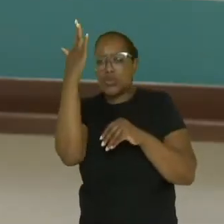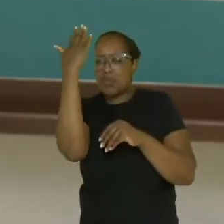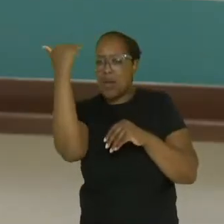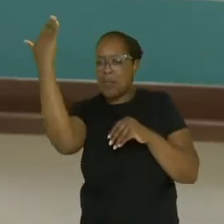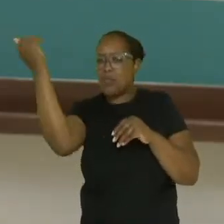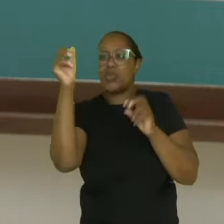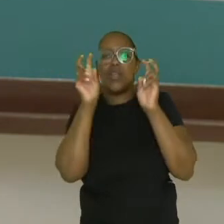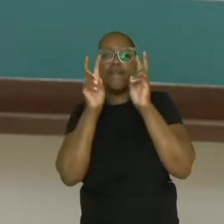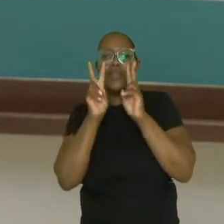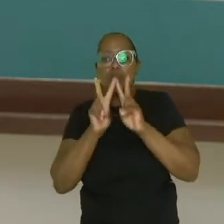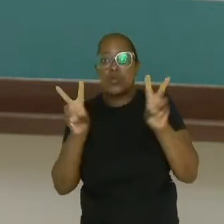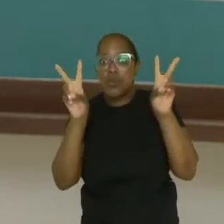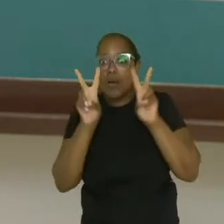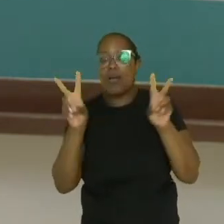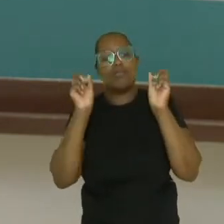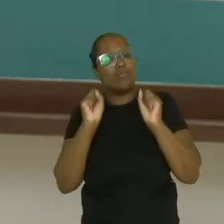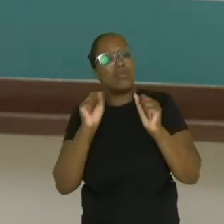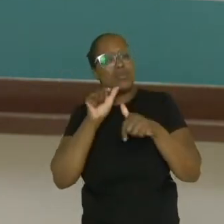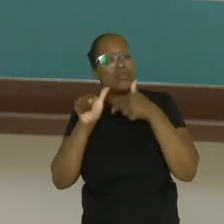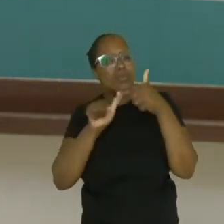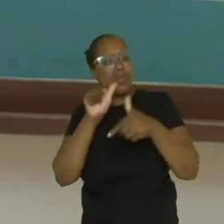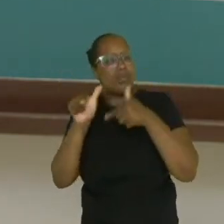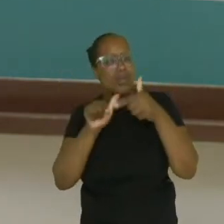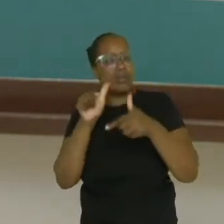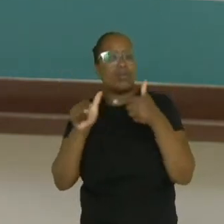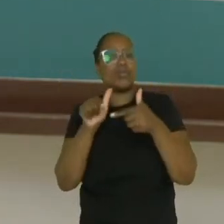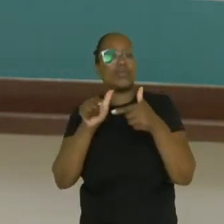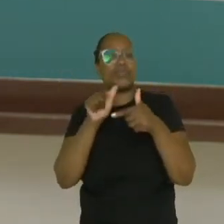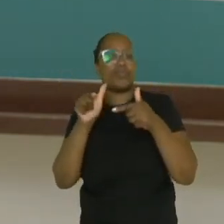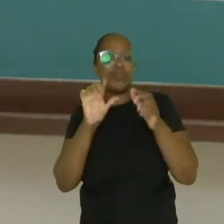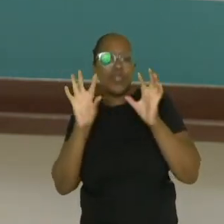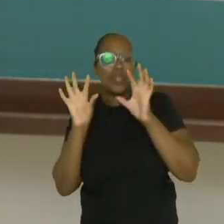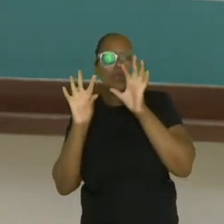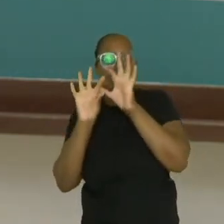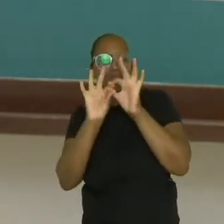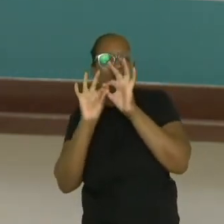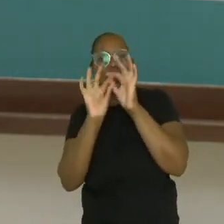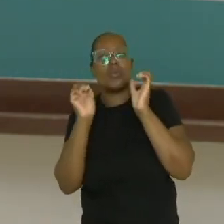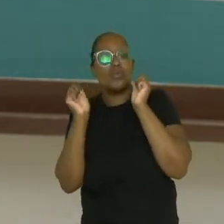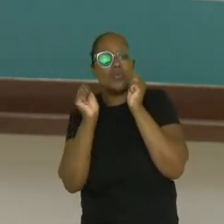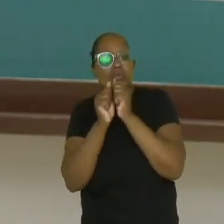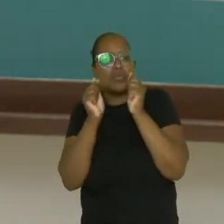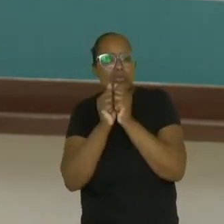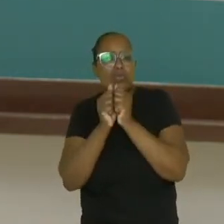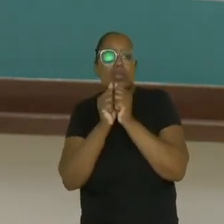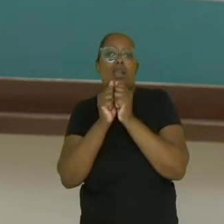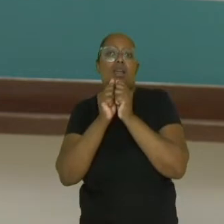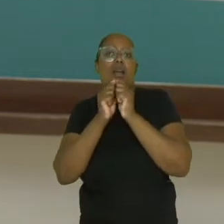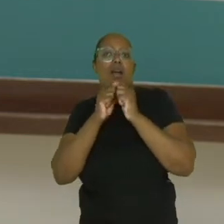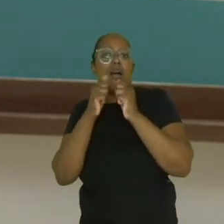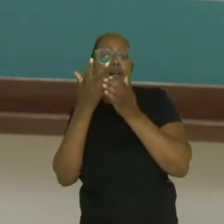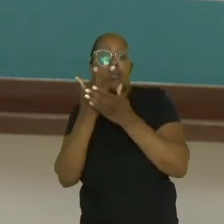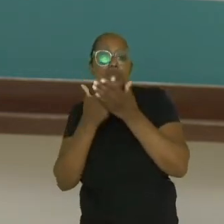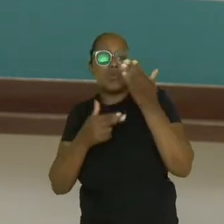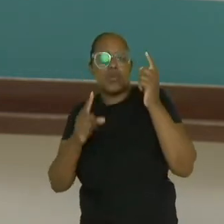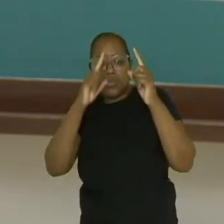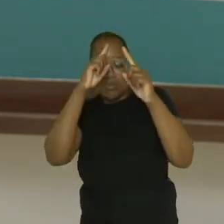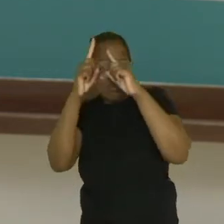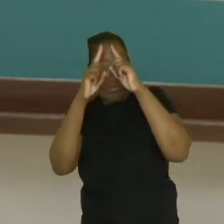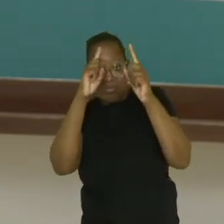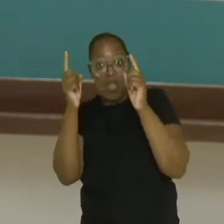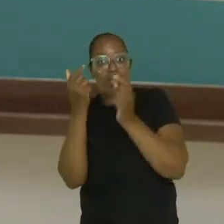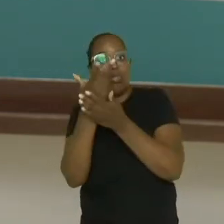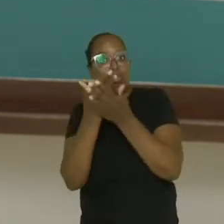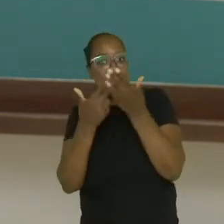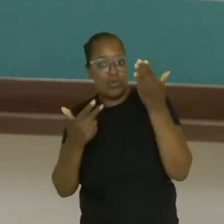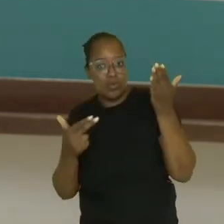pode trabalhar com a possibilidade de misturar, juntar e desmitificar a ideia das cores e